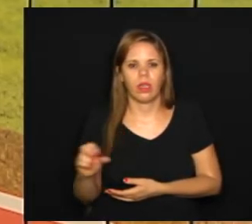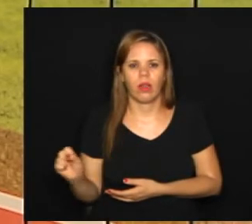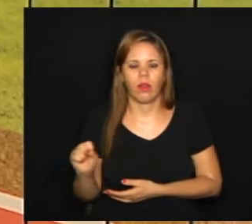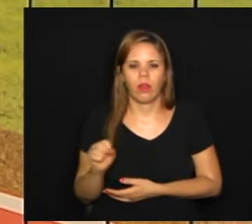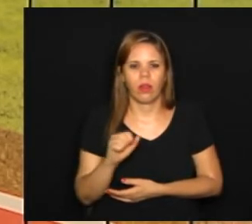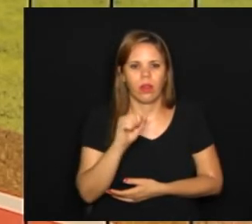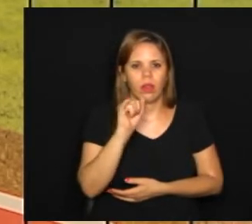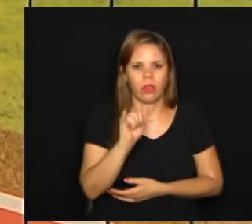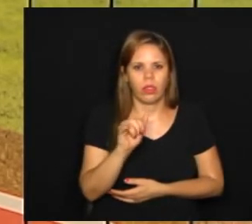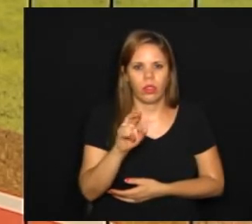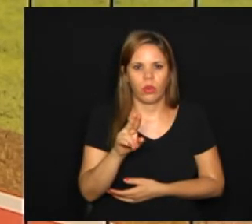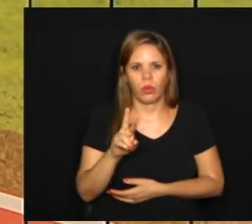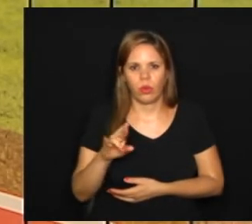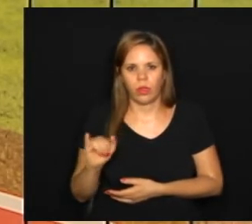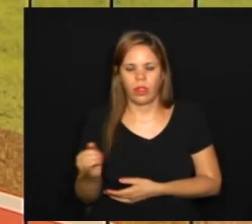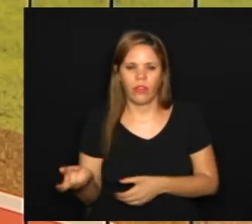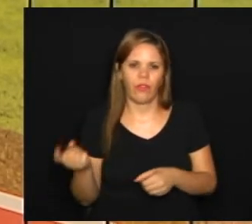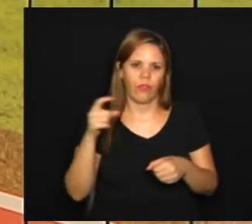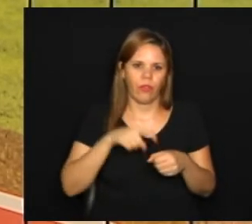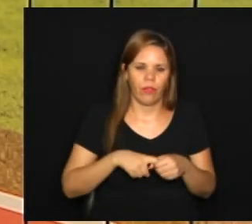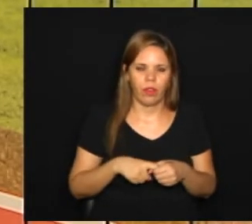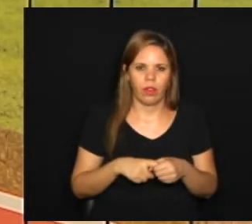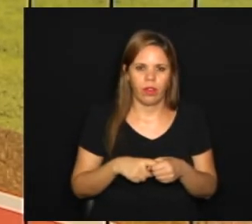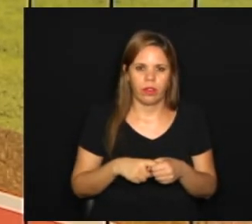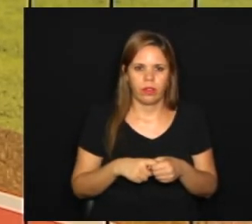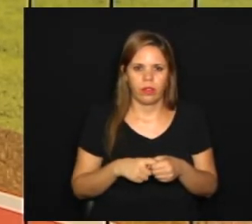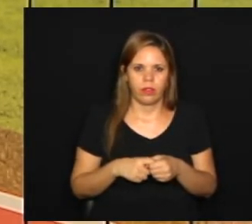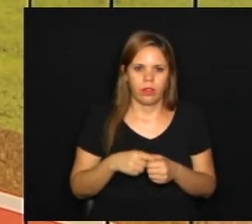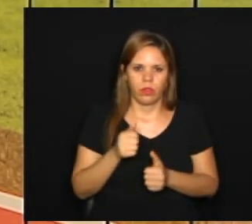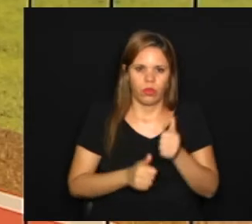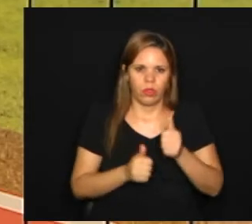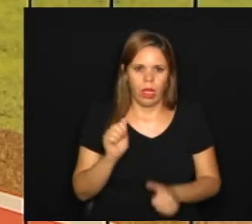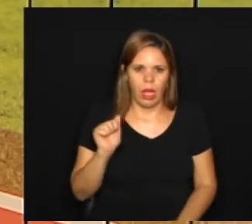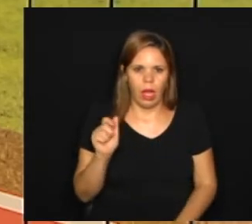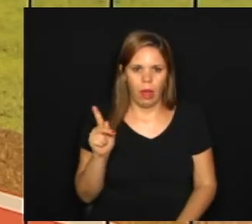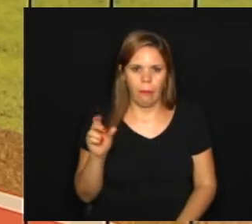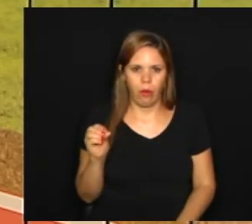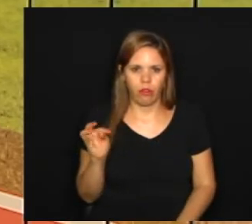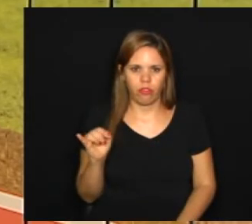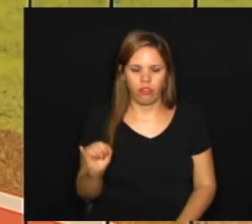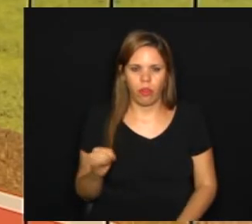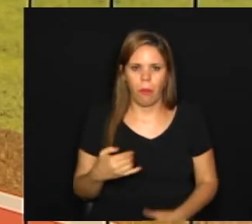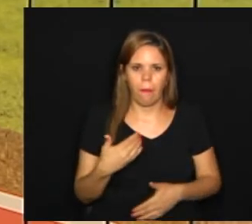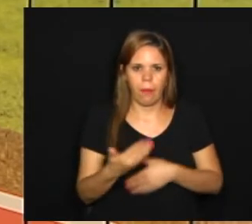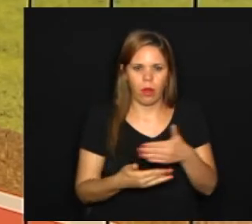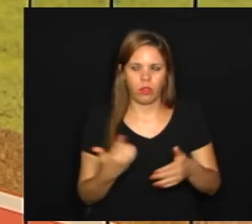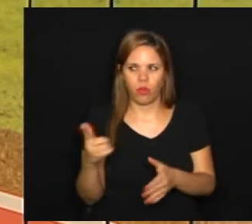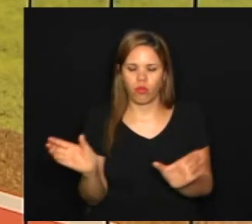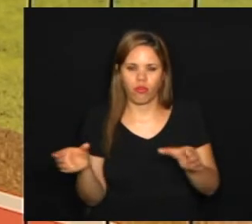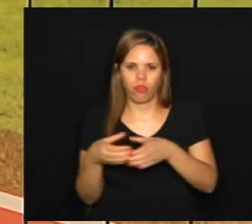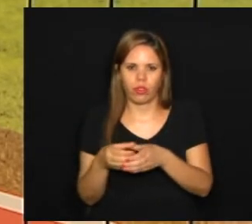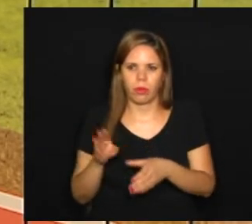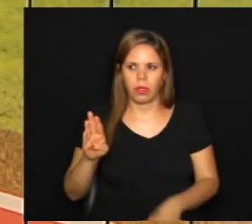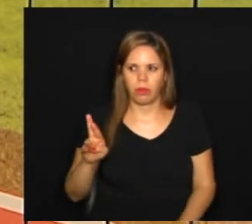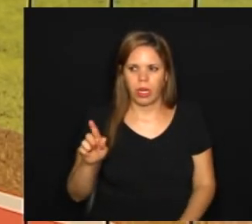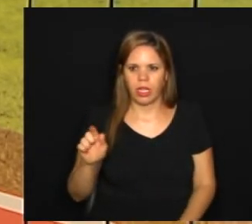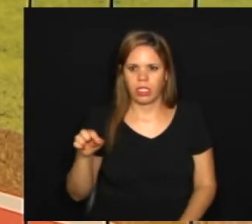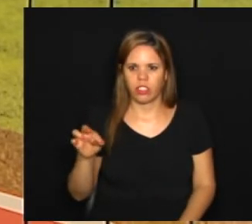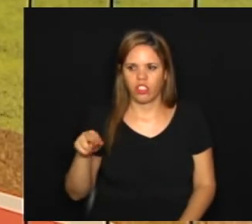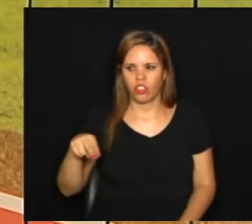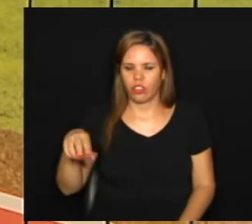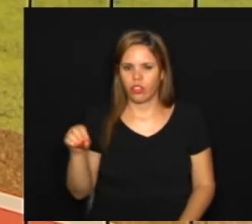Preta 1. A Ponte, que agora vai ter toda a semana para treinar, o João Brigatti vai ter que mudar a